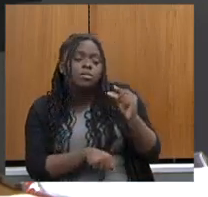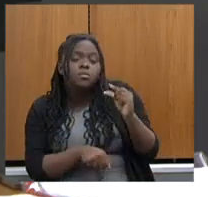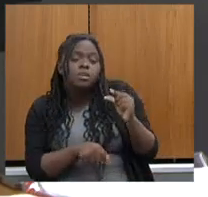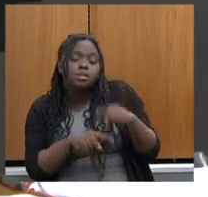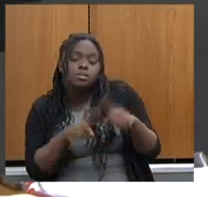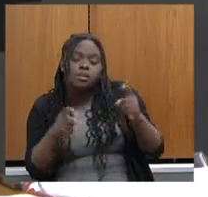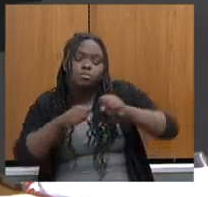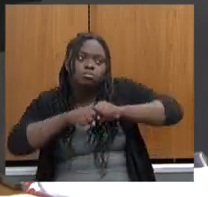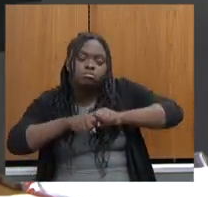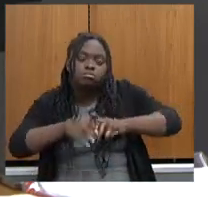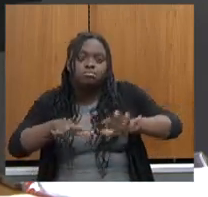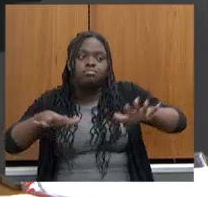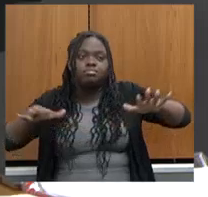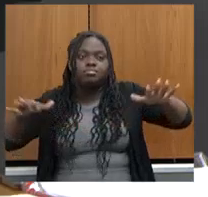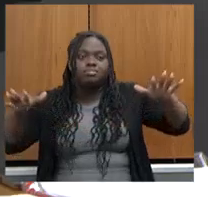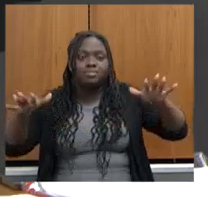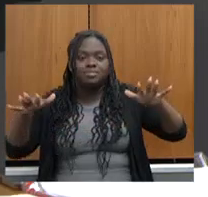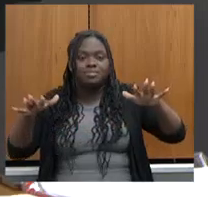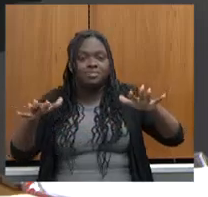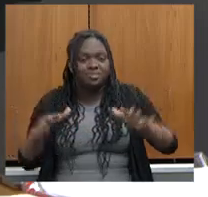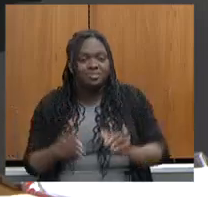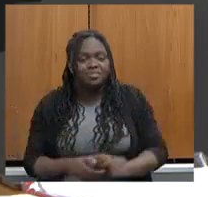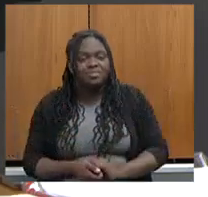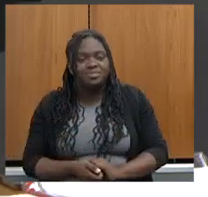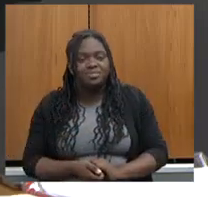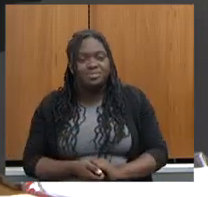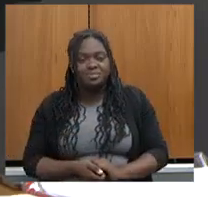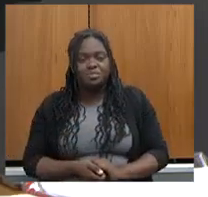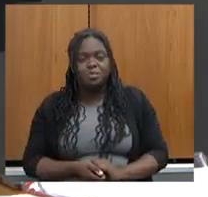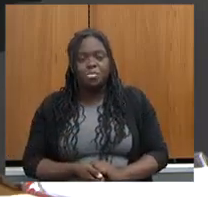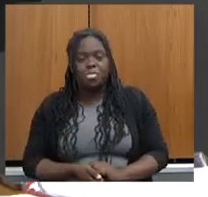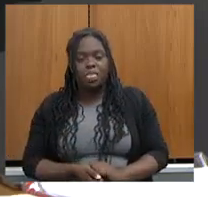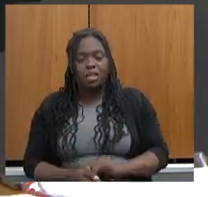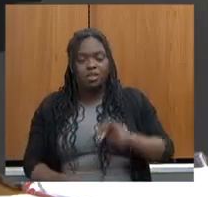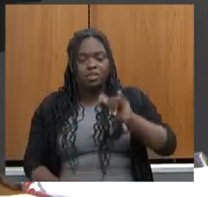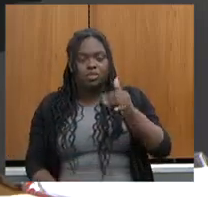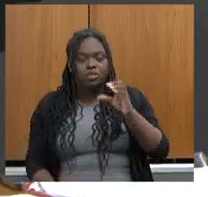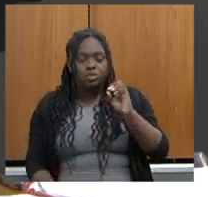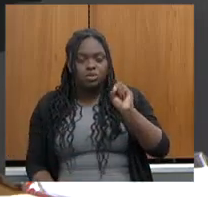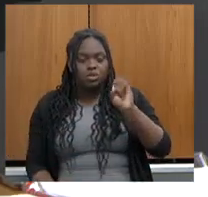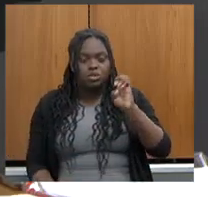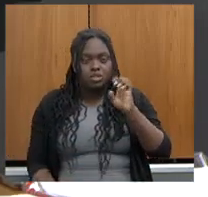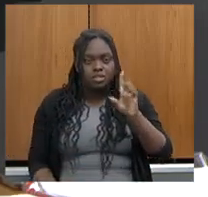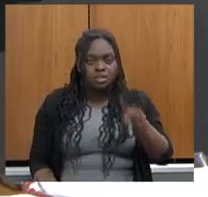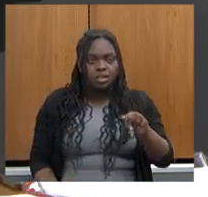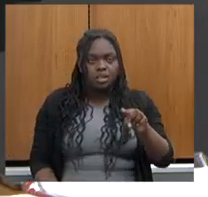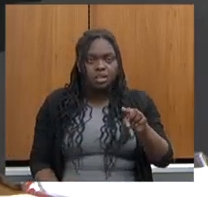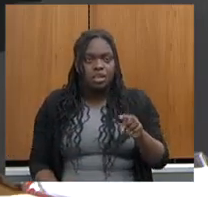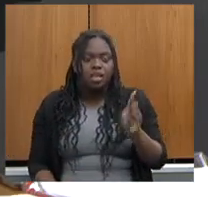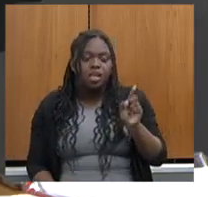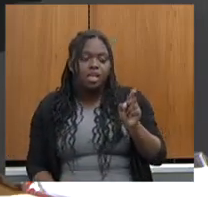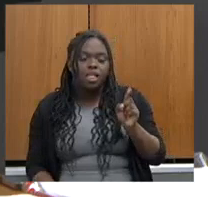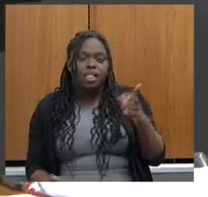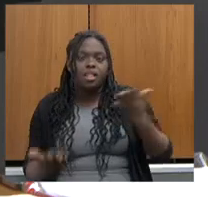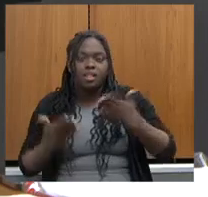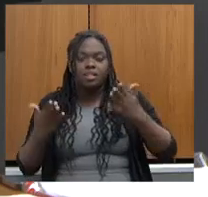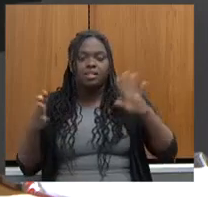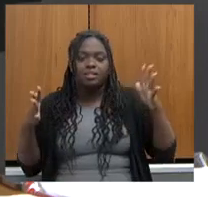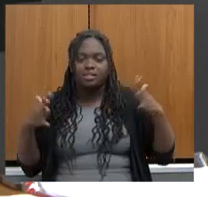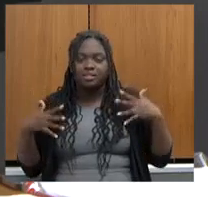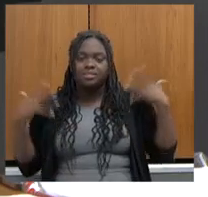ampliando para capelinha Doutor José Olinto médico tão querido lá de Capelinha deve estar na satisfação